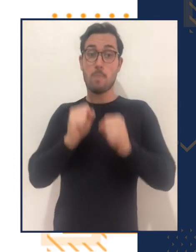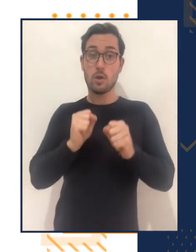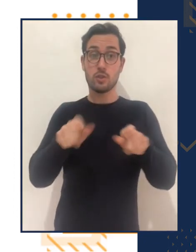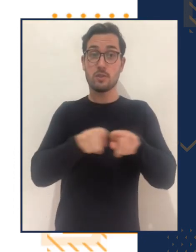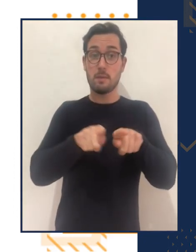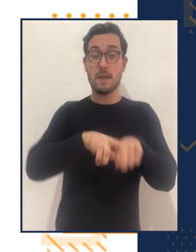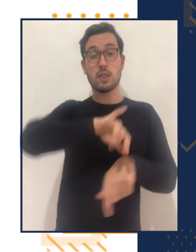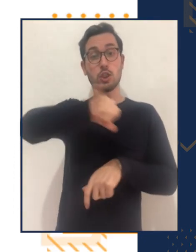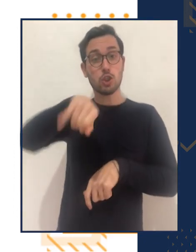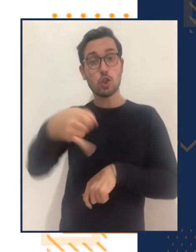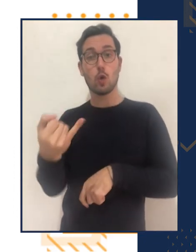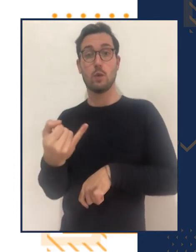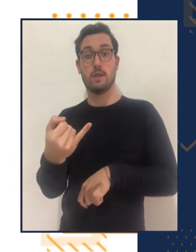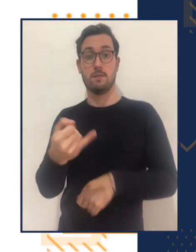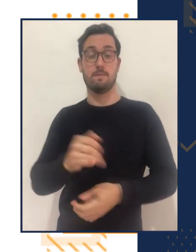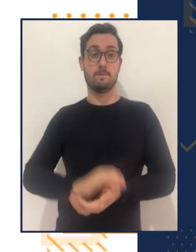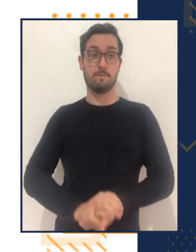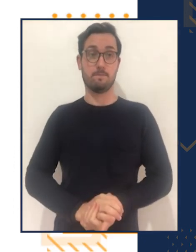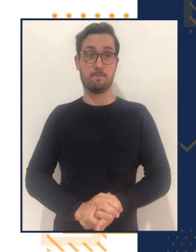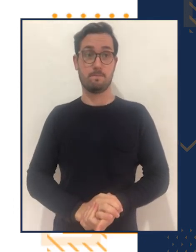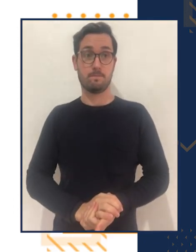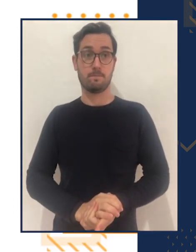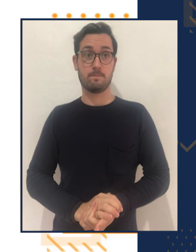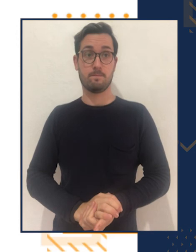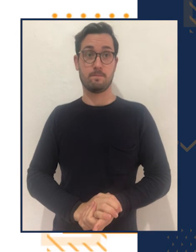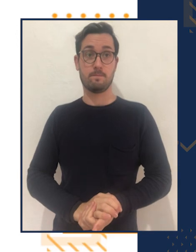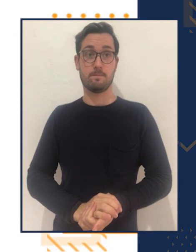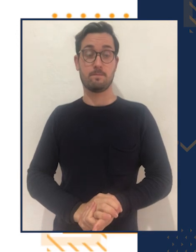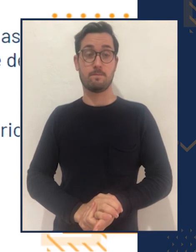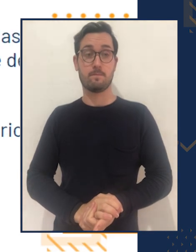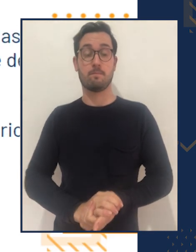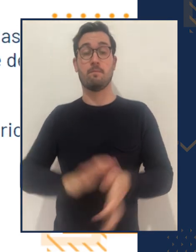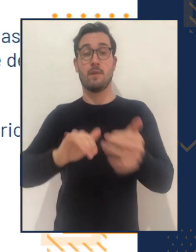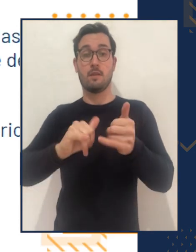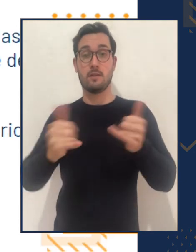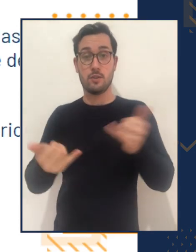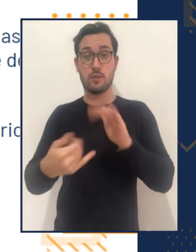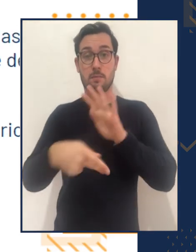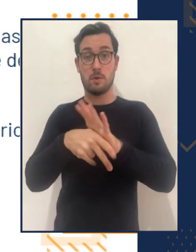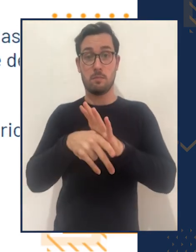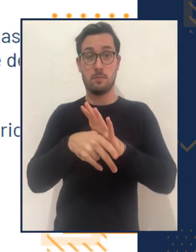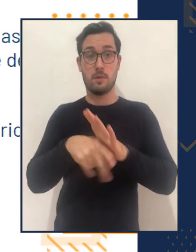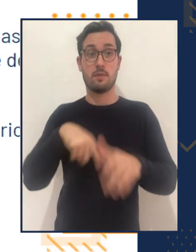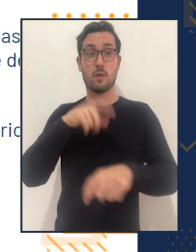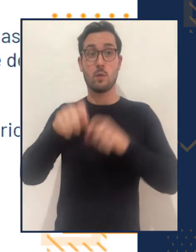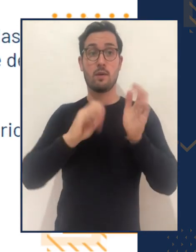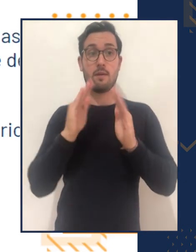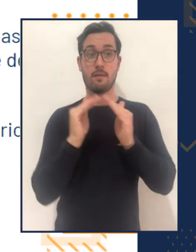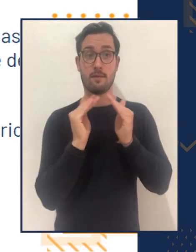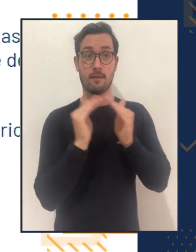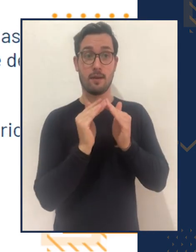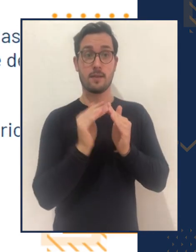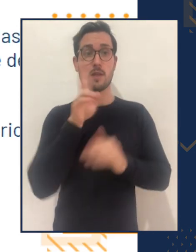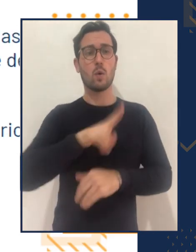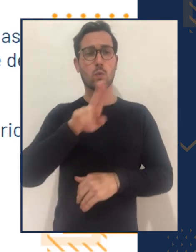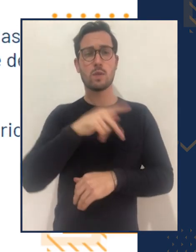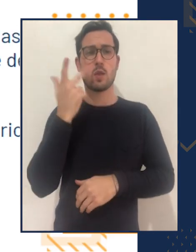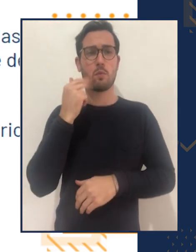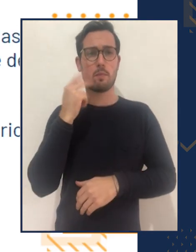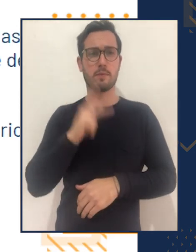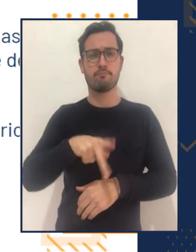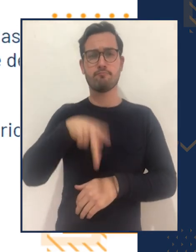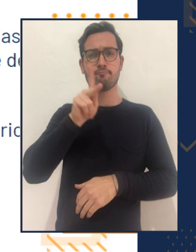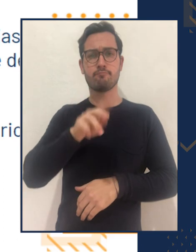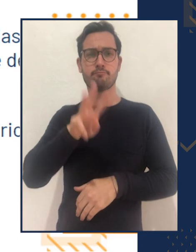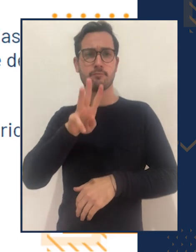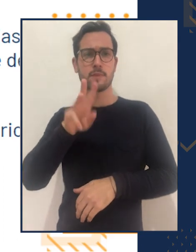também pode ser expressa em joule, certo? E a medição de energia elétrica em residências